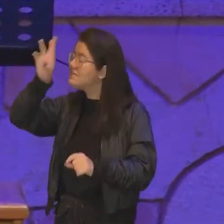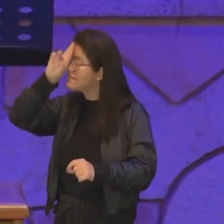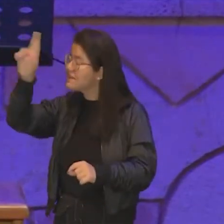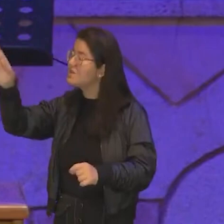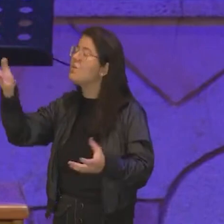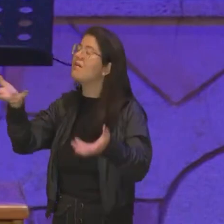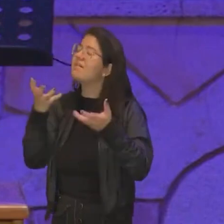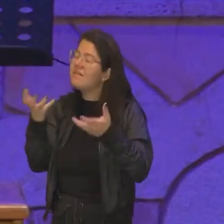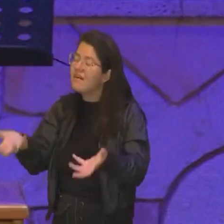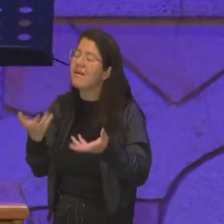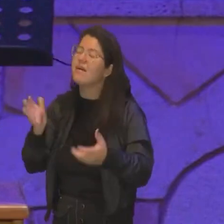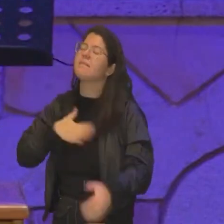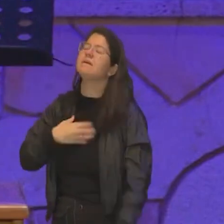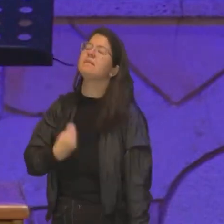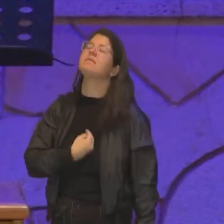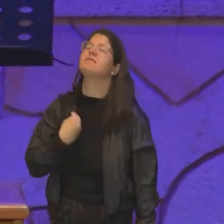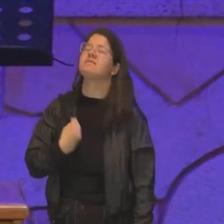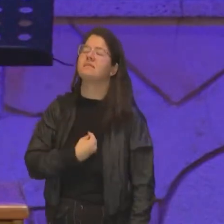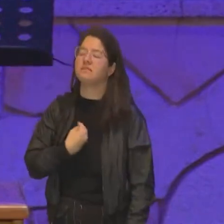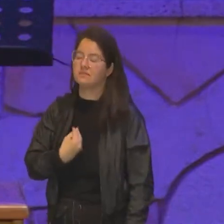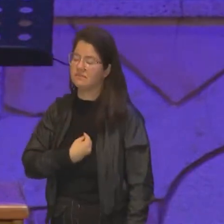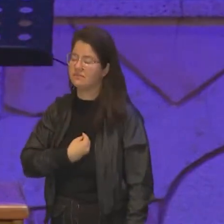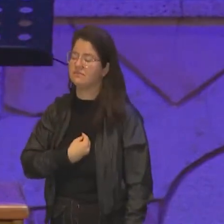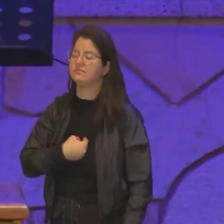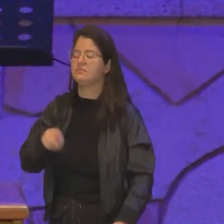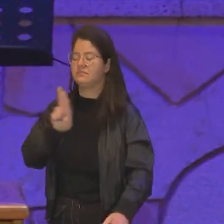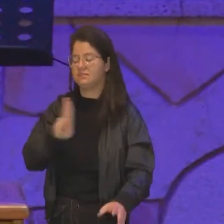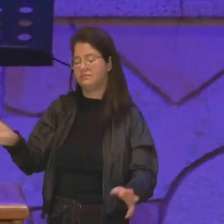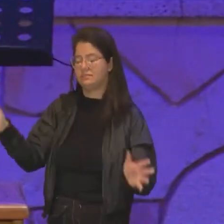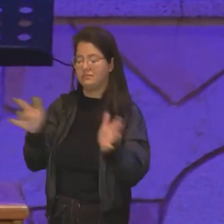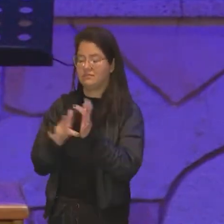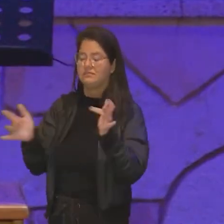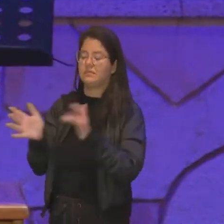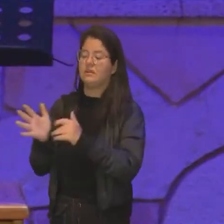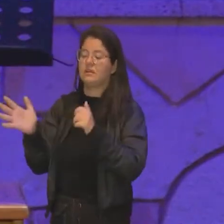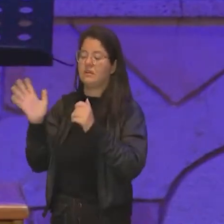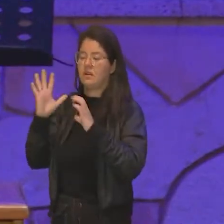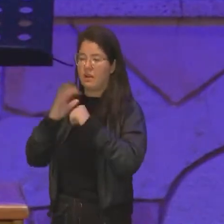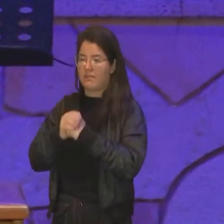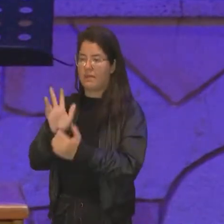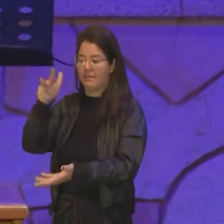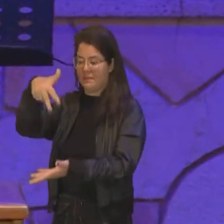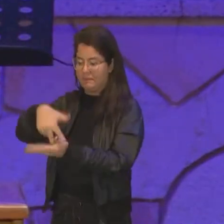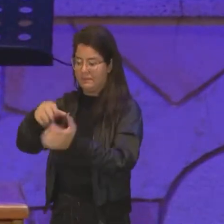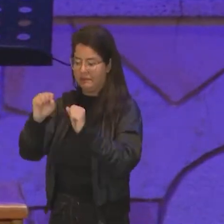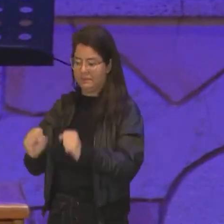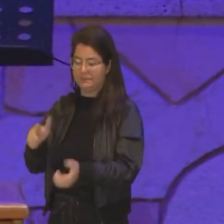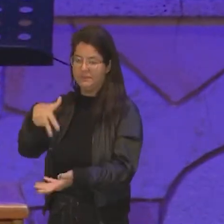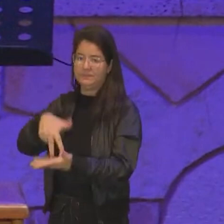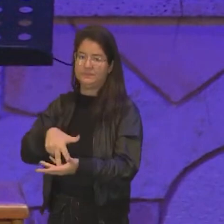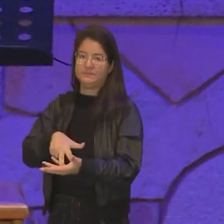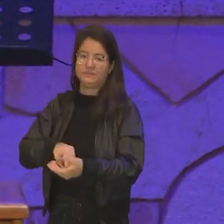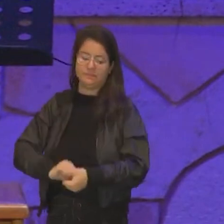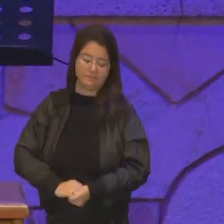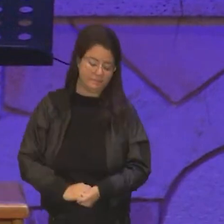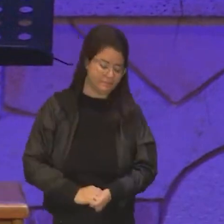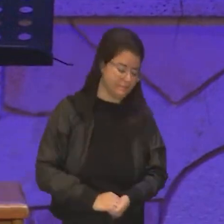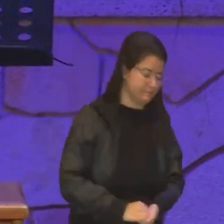tem para a minha vida. Em nome de Jesus. Fiquemos todos de pé, irmãos.